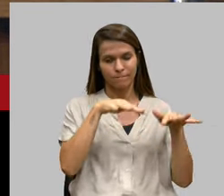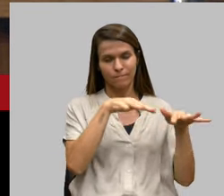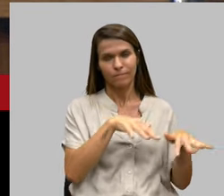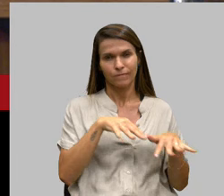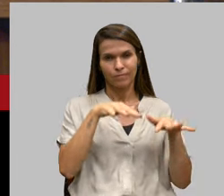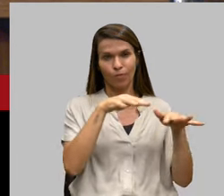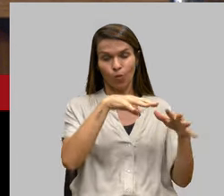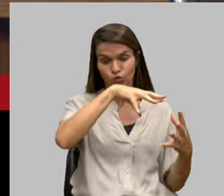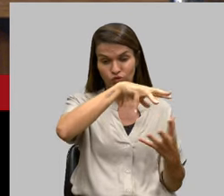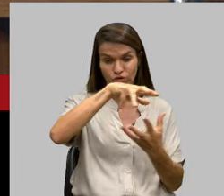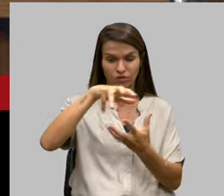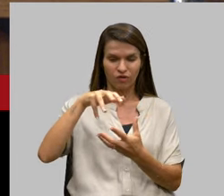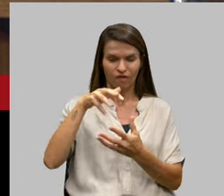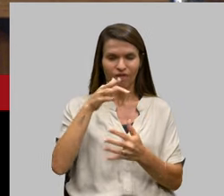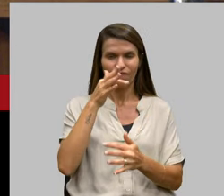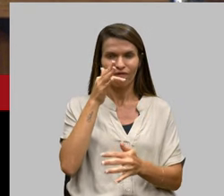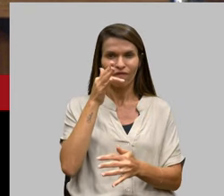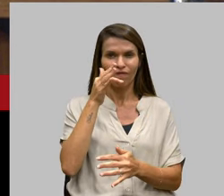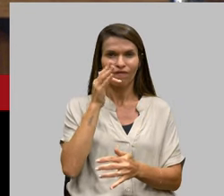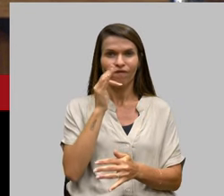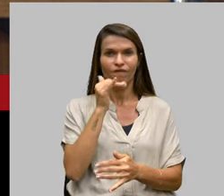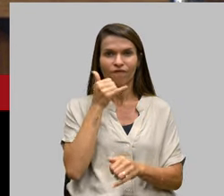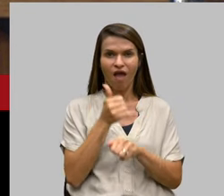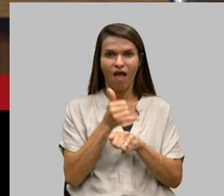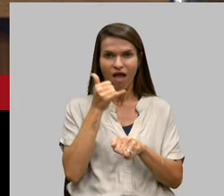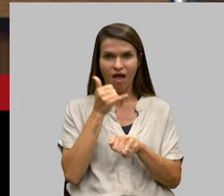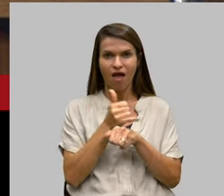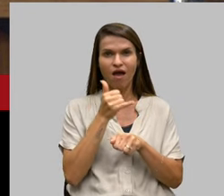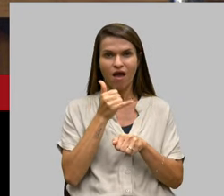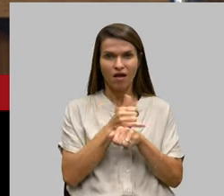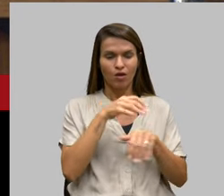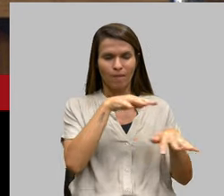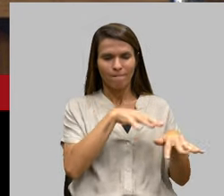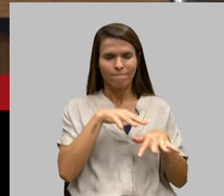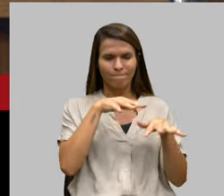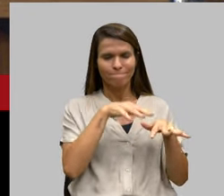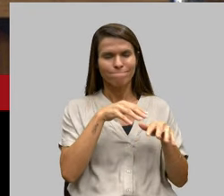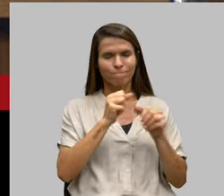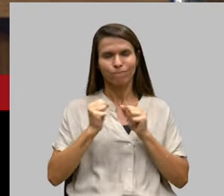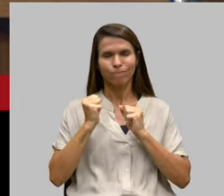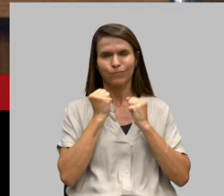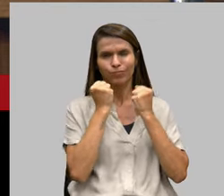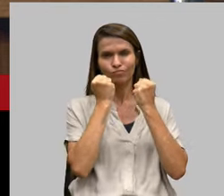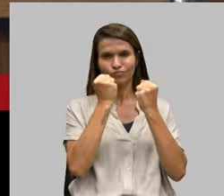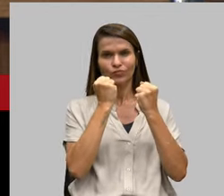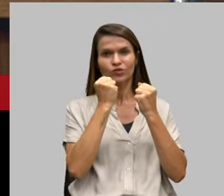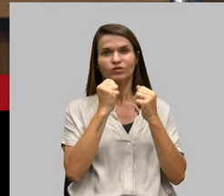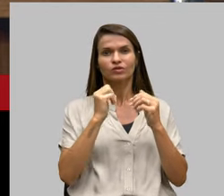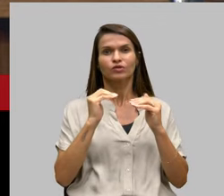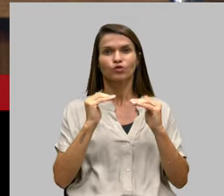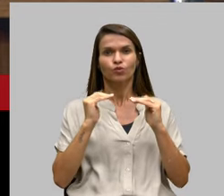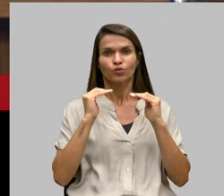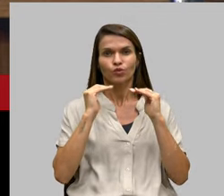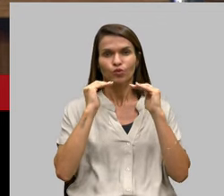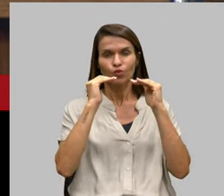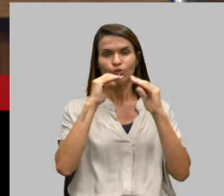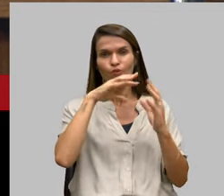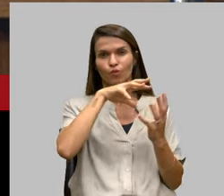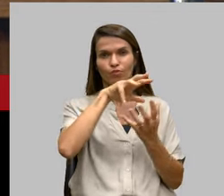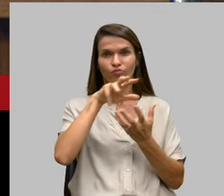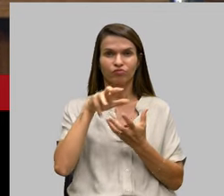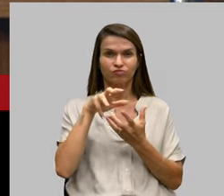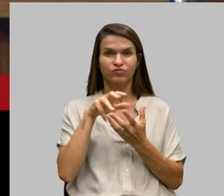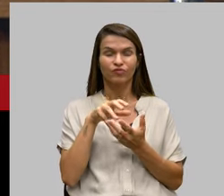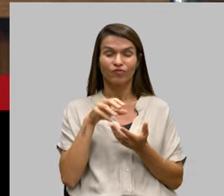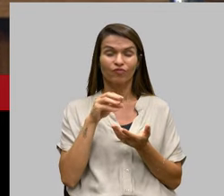ferro alguns minerais nós somos a maior potência do mundo e elas ainda sequer foram exploradas